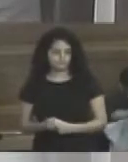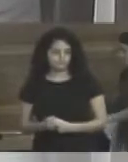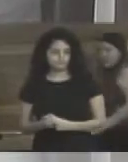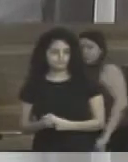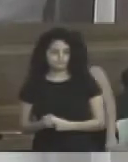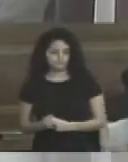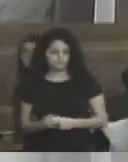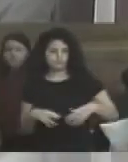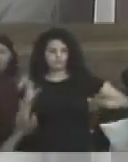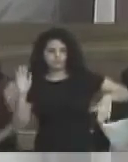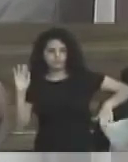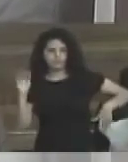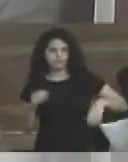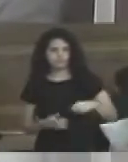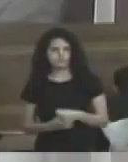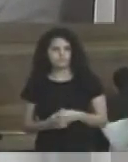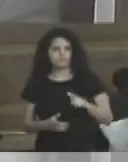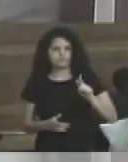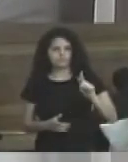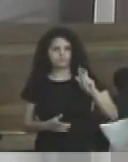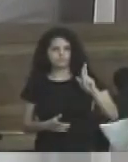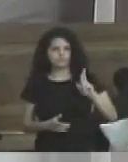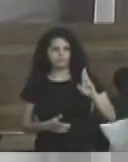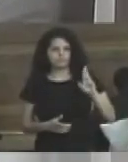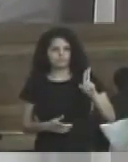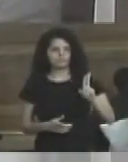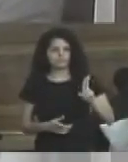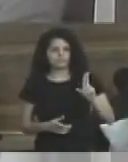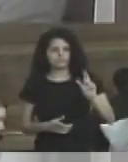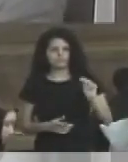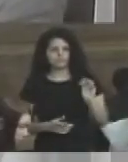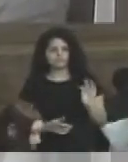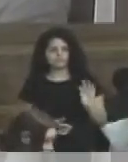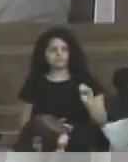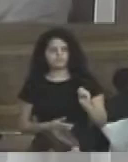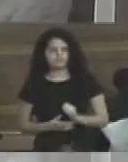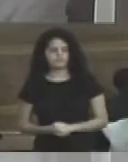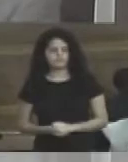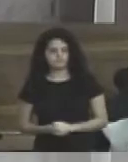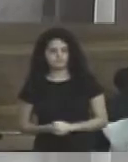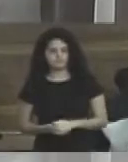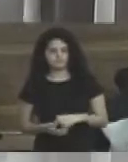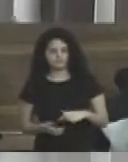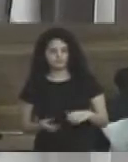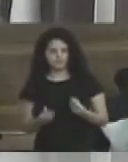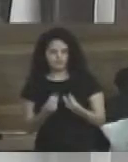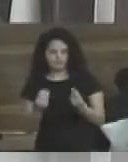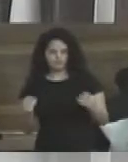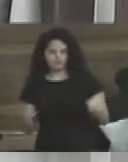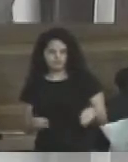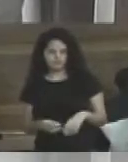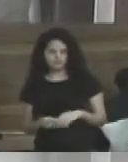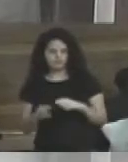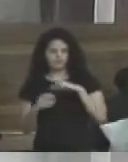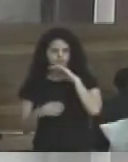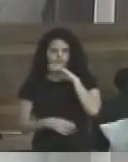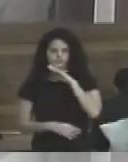Praia da Gruta, lá na Vila Velha. Outro sem vergonha, preso, com vários materiais de entorpecente.